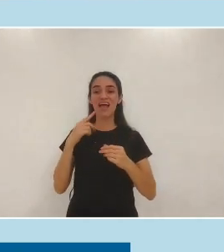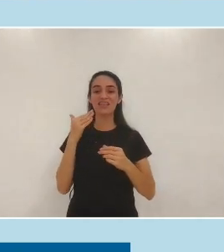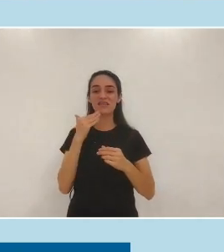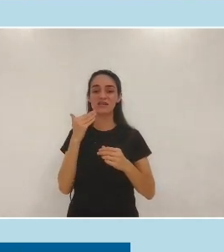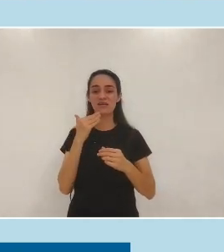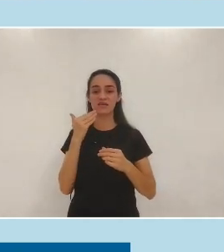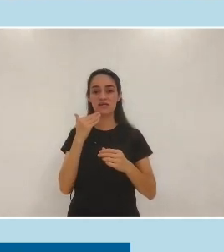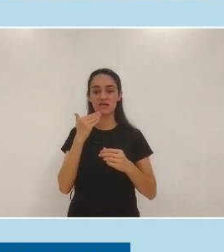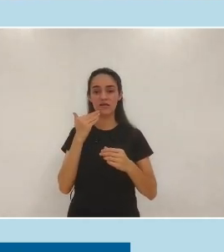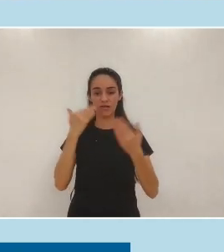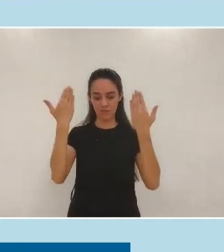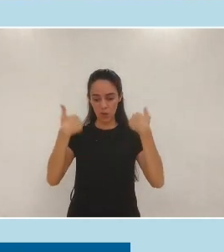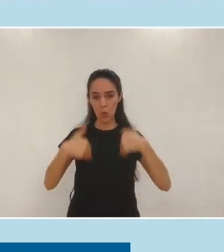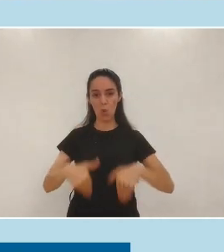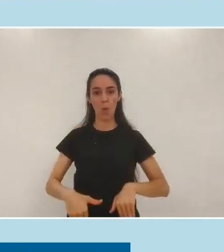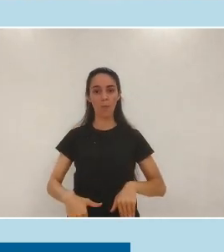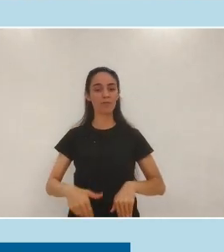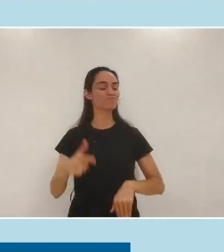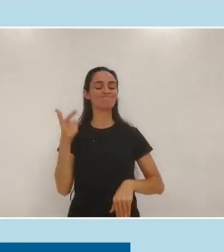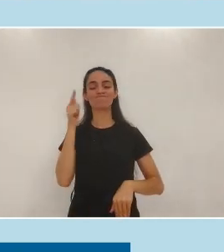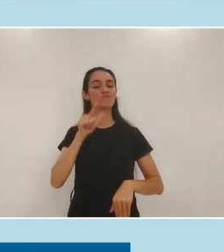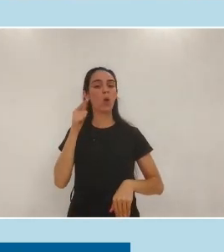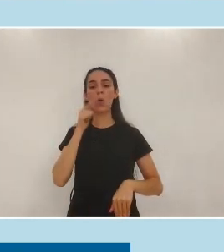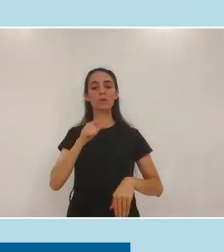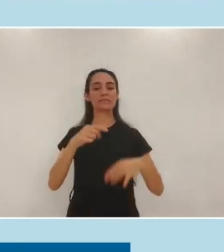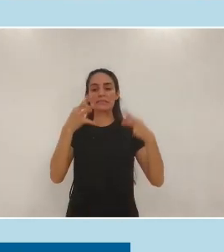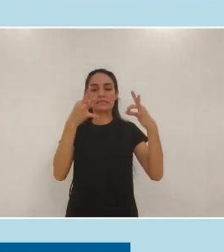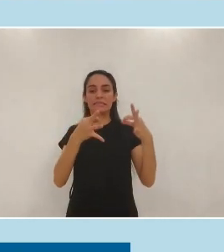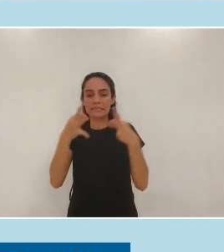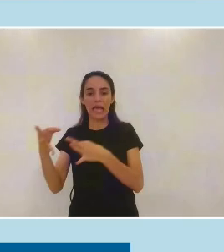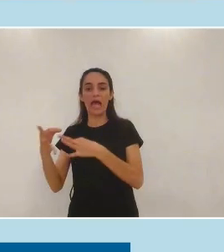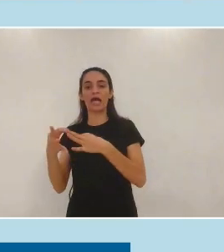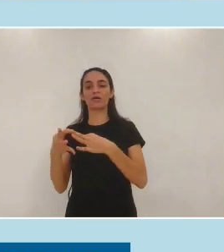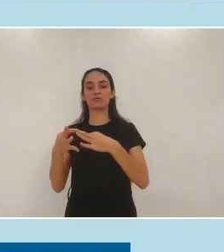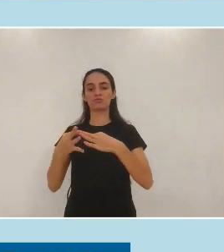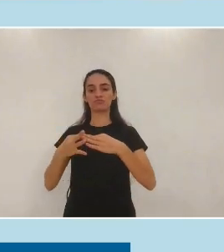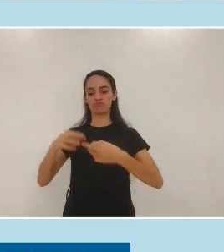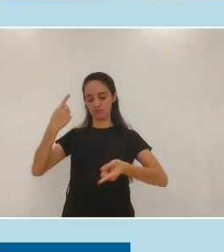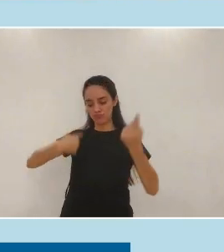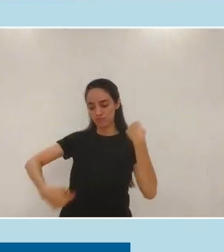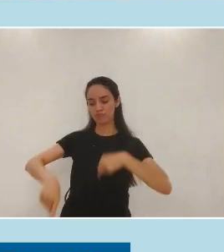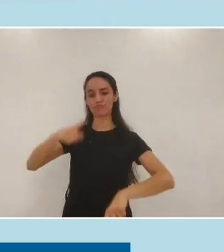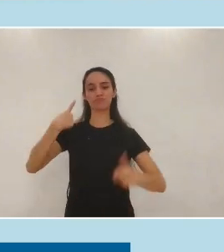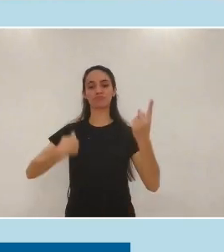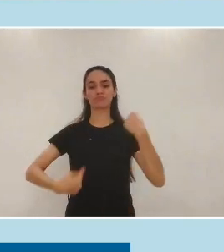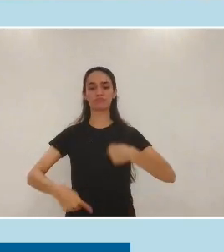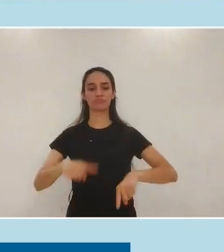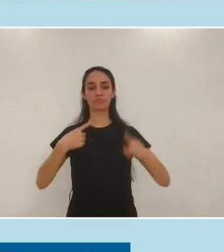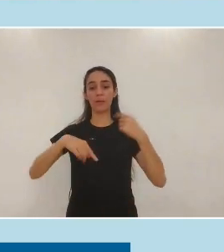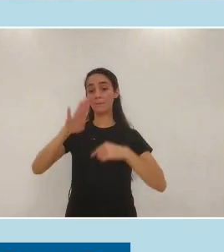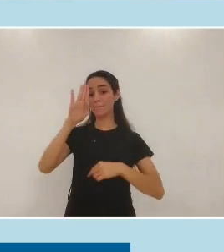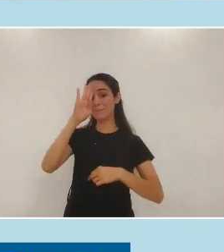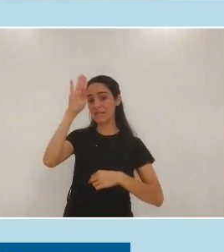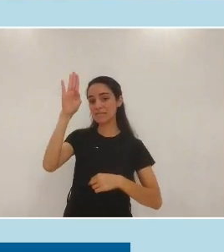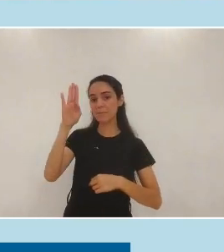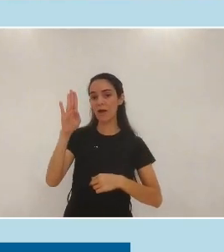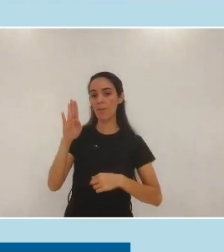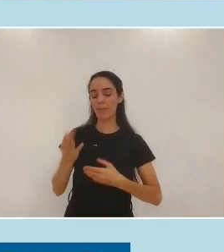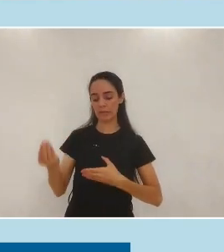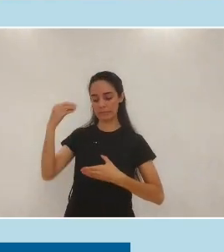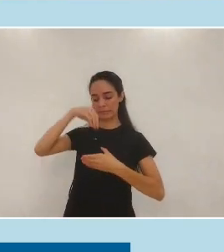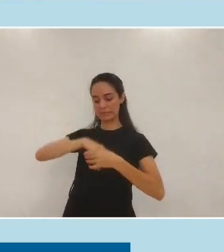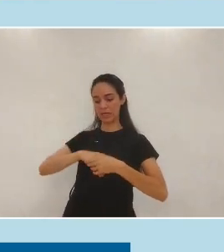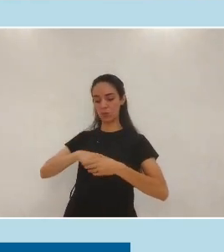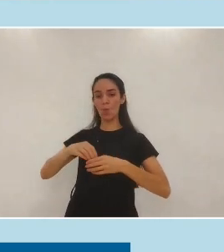defeito, ou não vai ter um funcionamento adequado, principalmente as estruturas ocas. E o que é uma estrutura